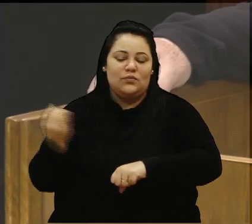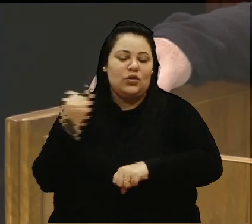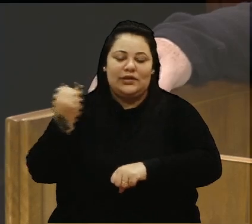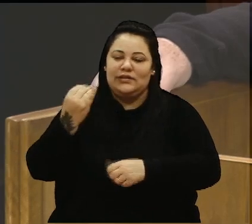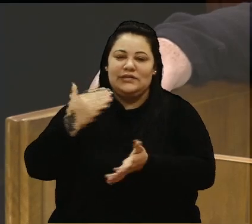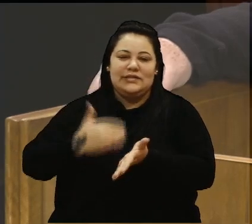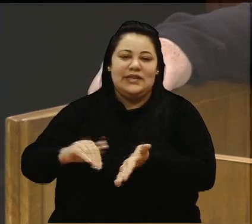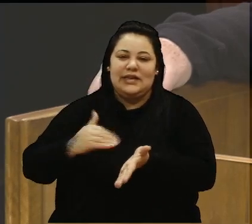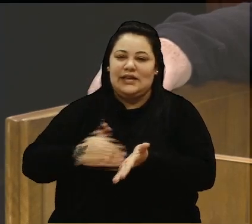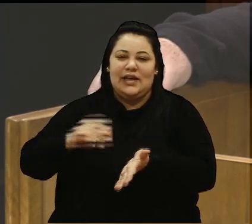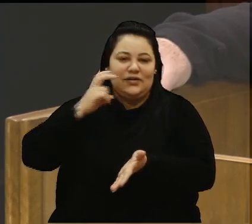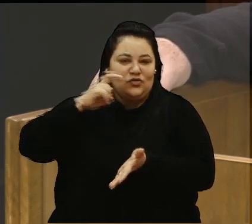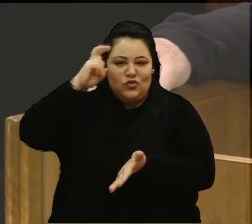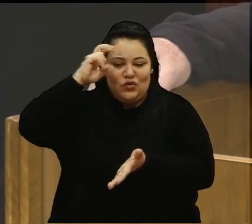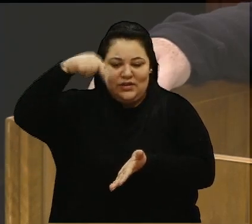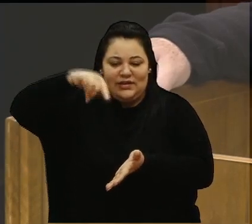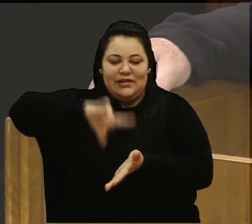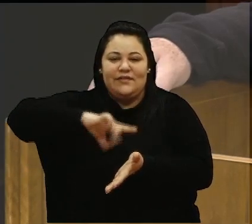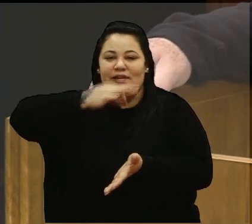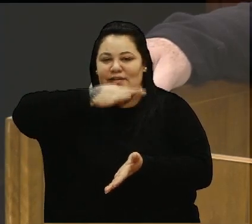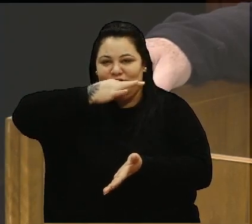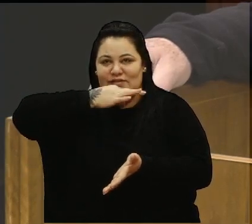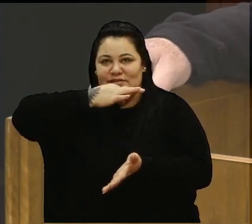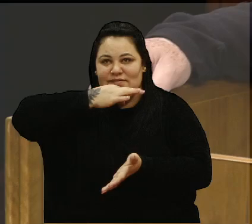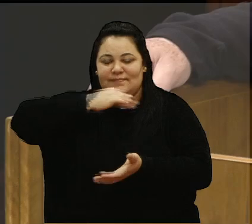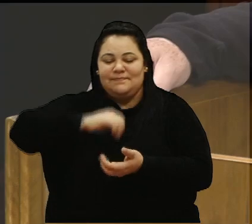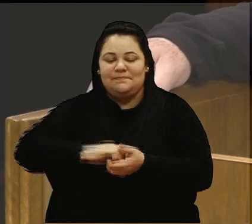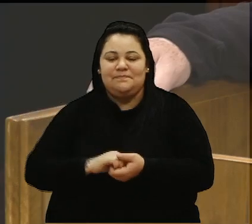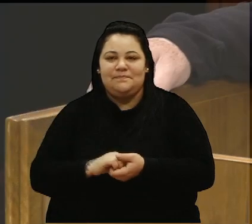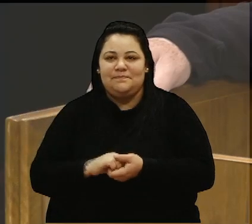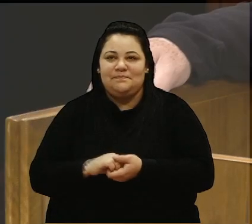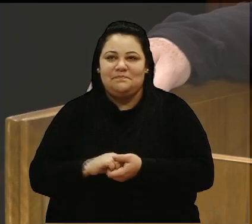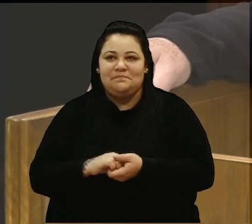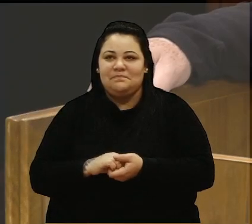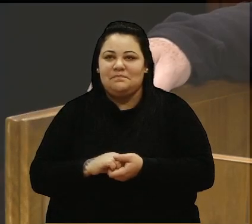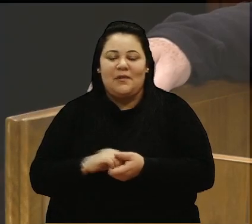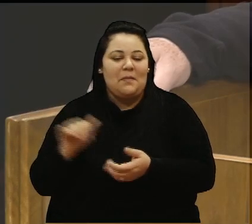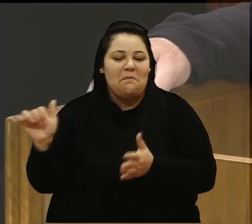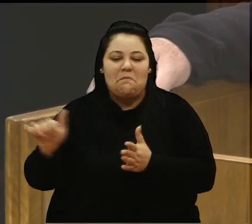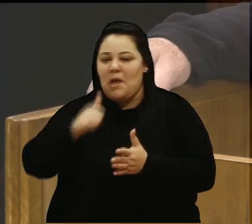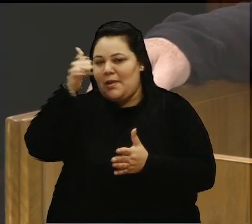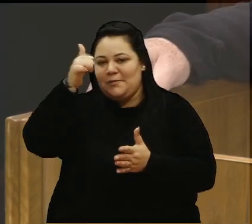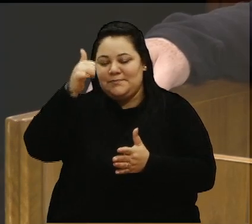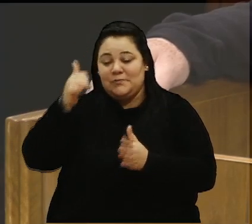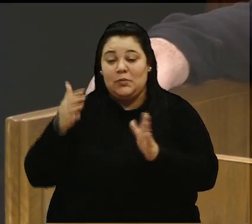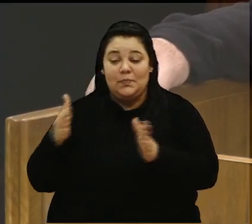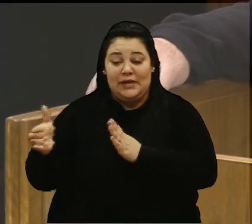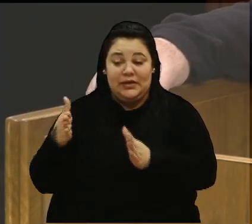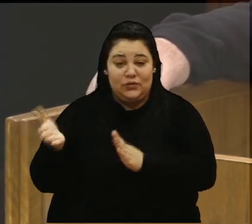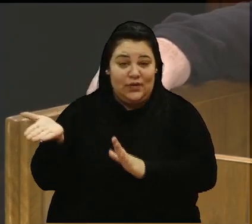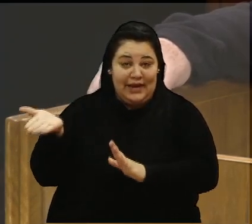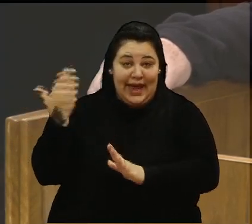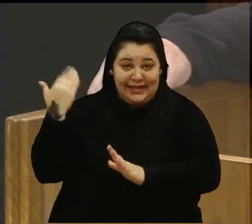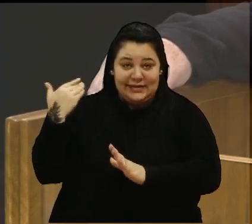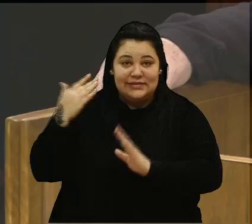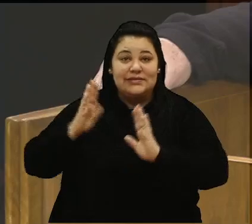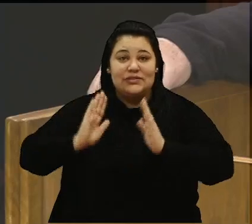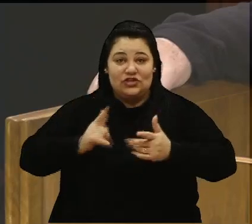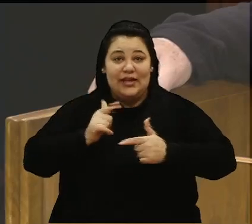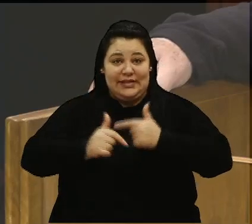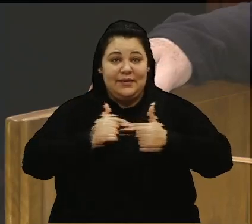Caxias. E a DAI, acho que até trabalhou com ele, se eu não me engano. Naquele período que ele foi secretário da